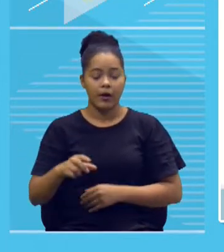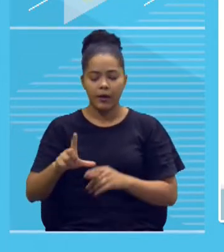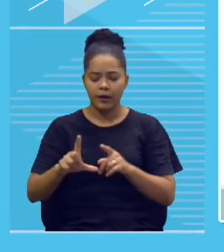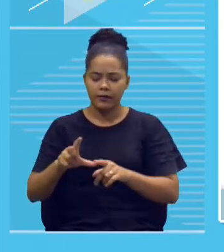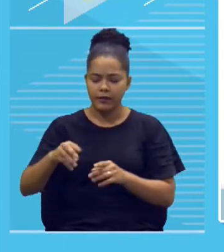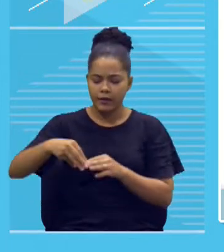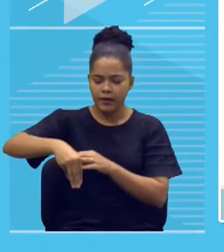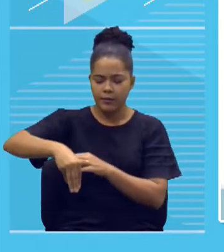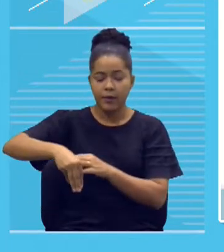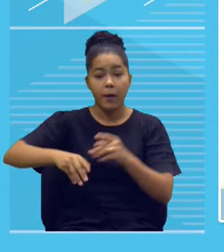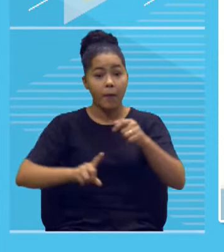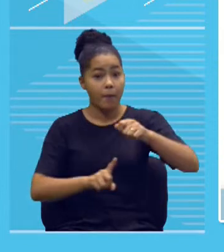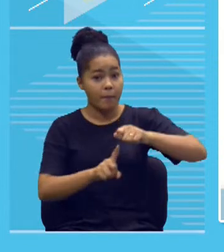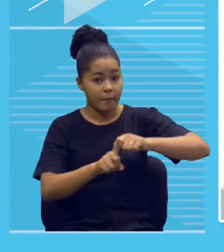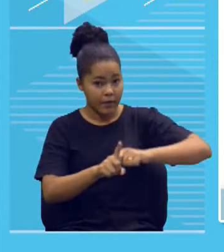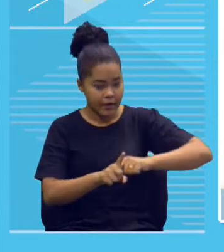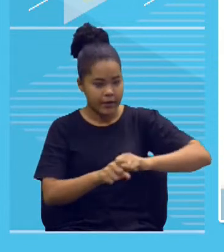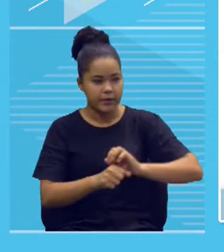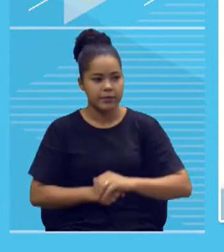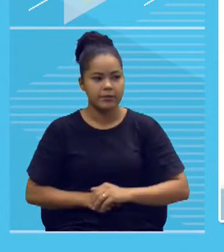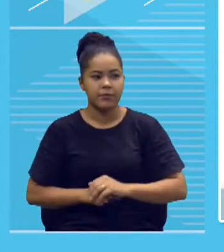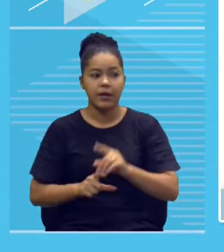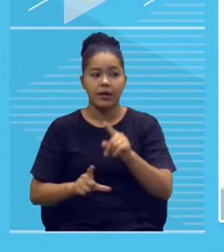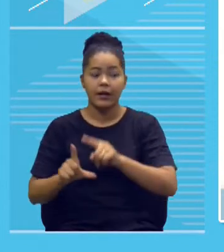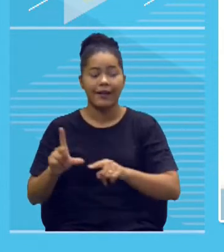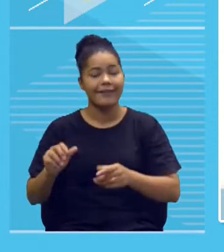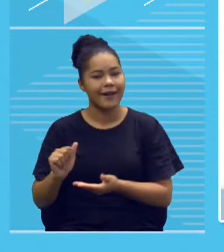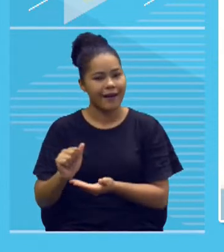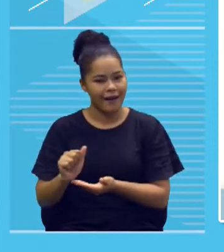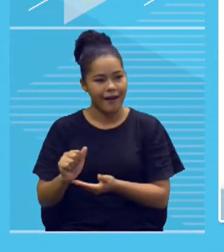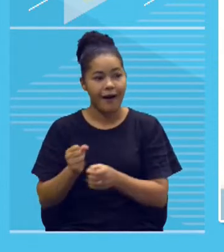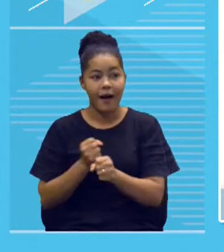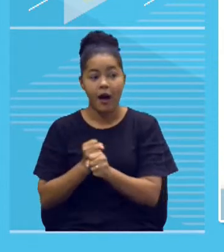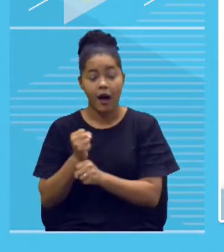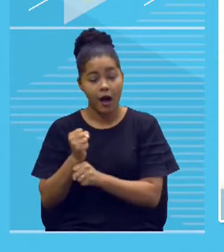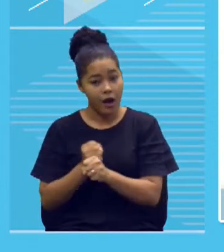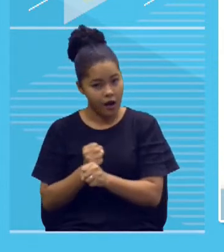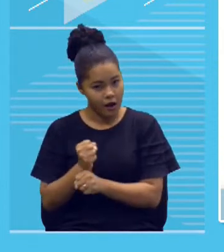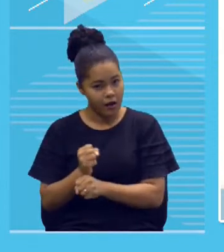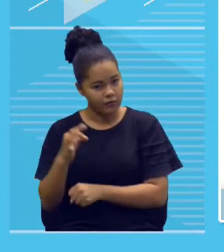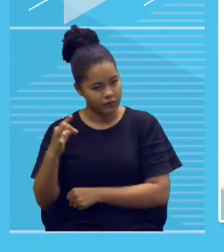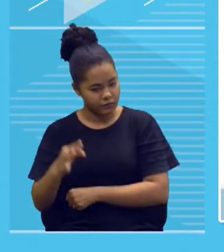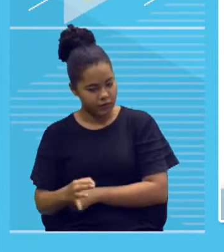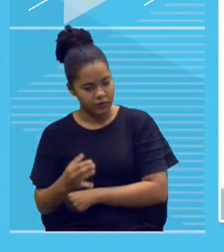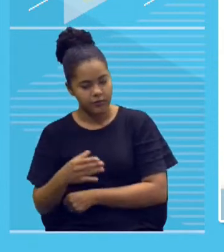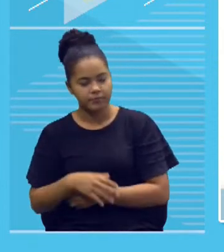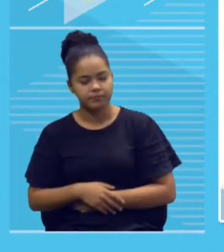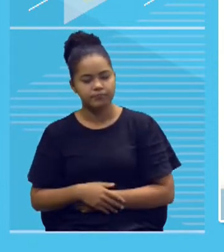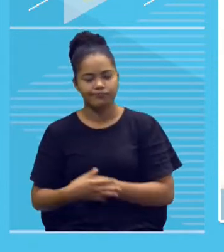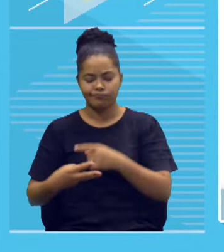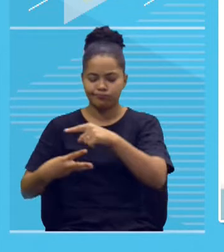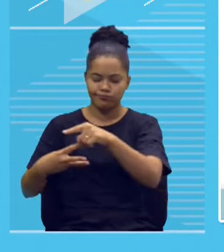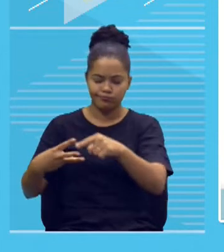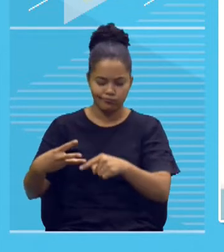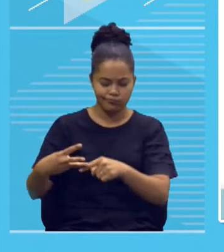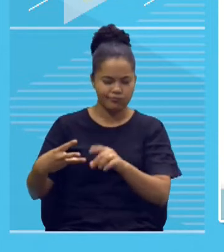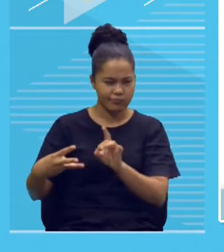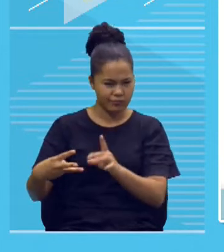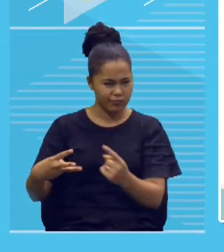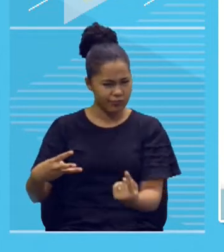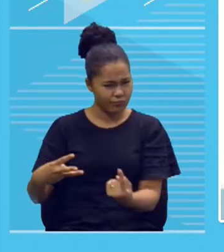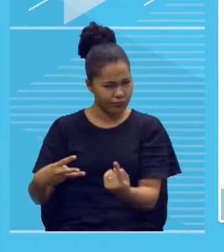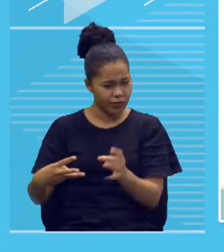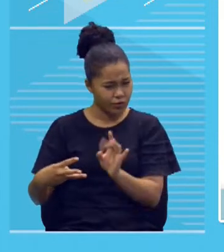cento e ao ano Professor só existem essas três taxas não Essas são as mais